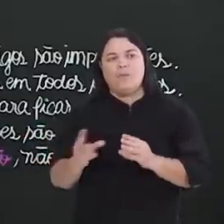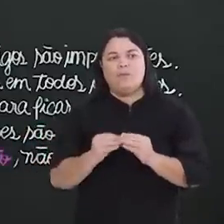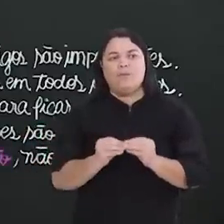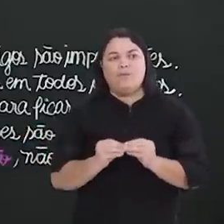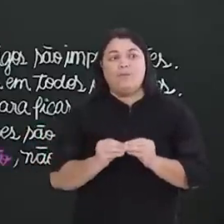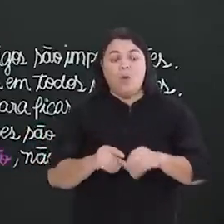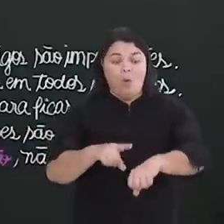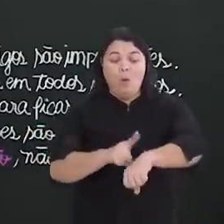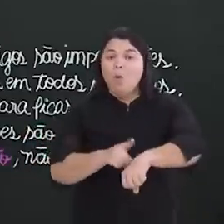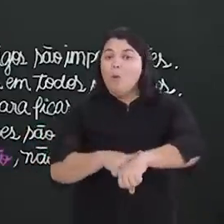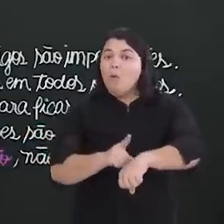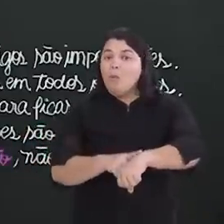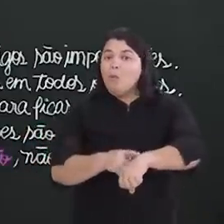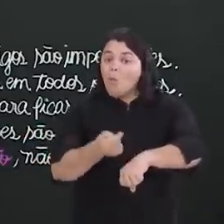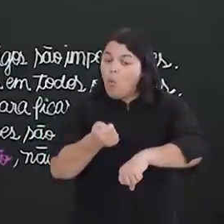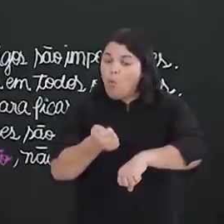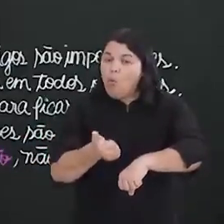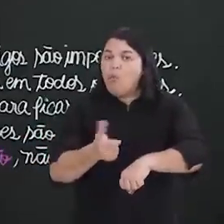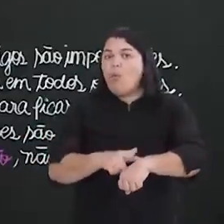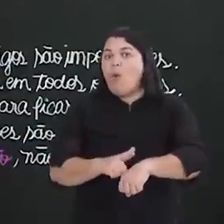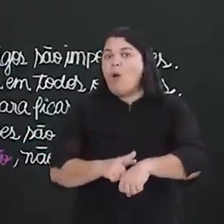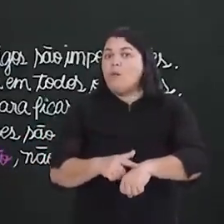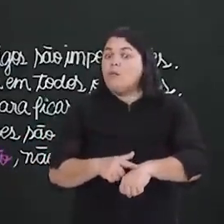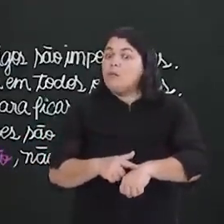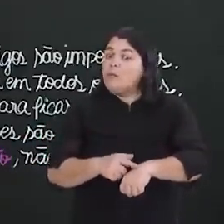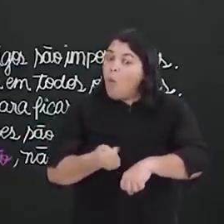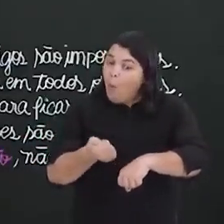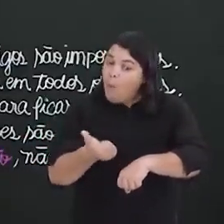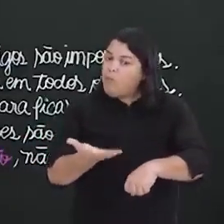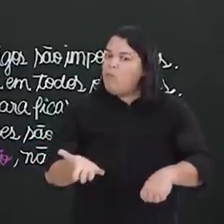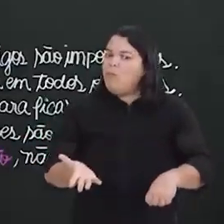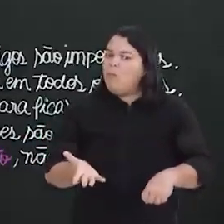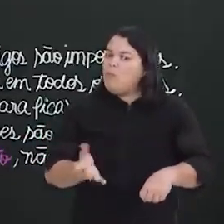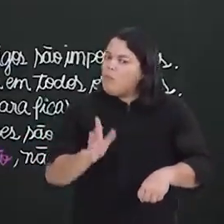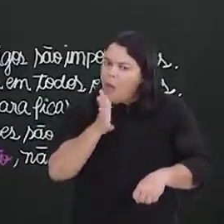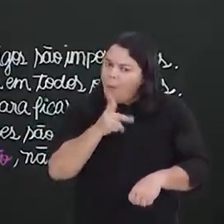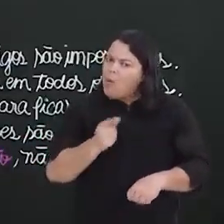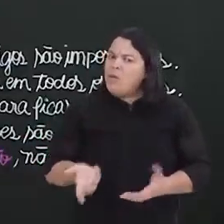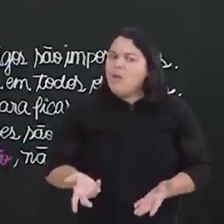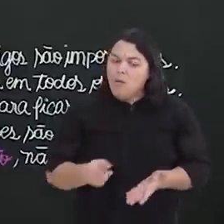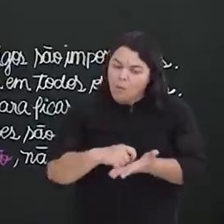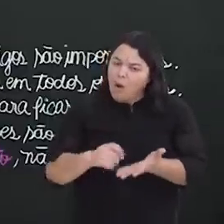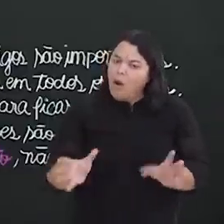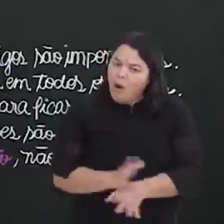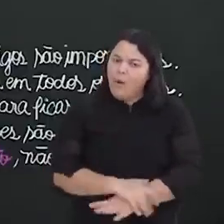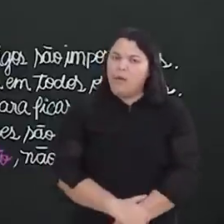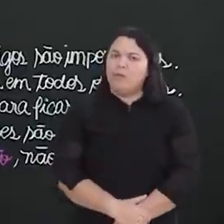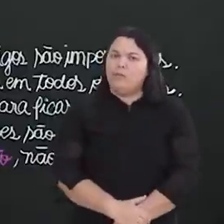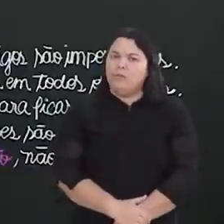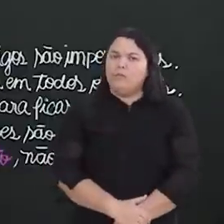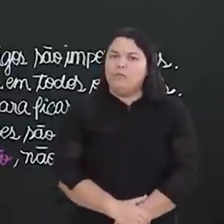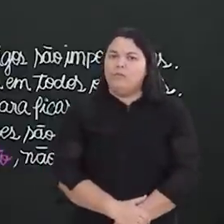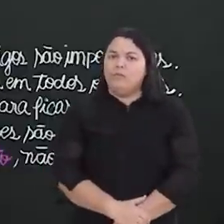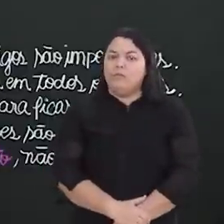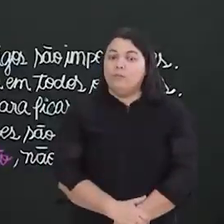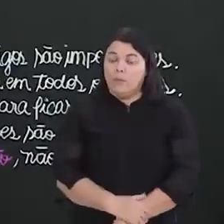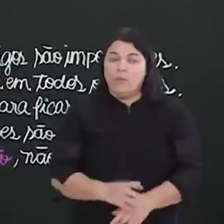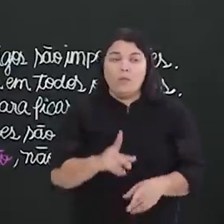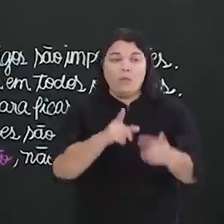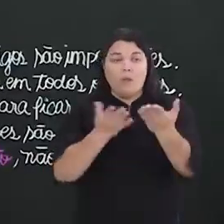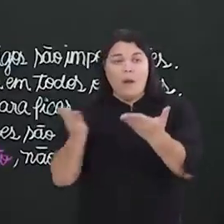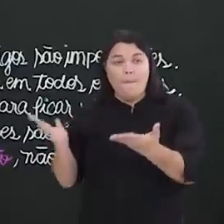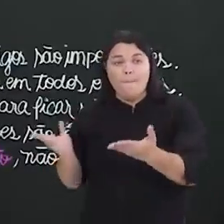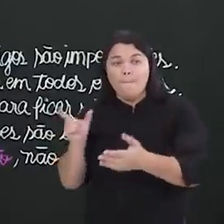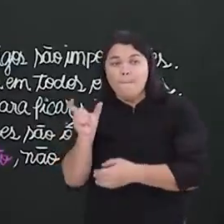tempo para a conclusão, portanto, não demore. Esse portanto aqui, tal como o logo, é utilizado